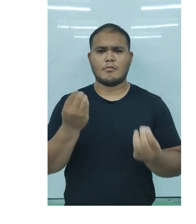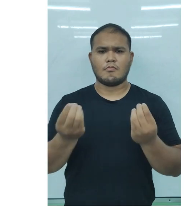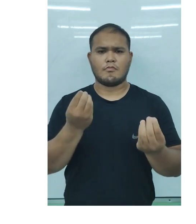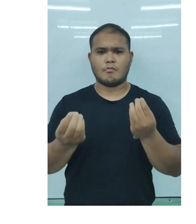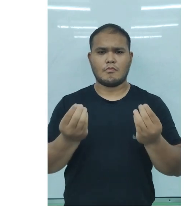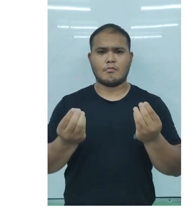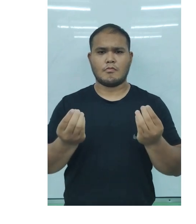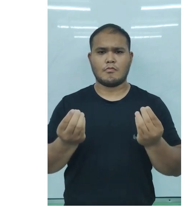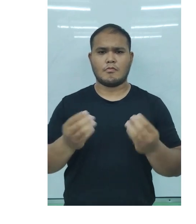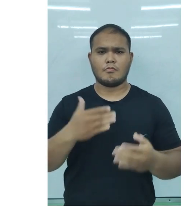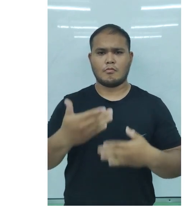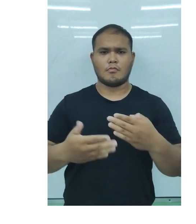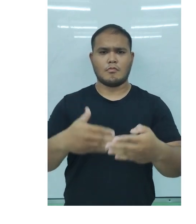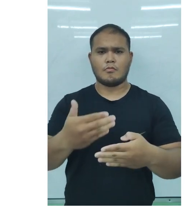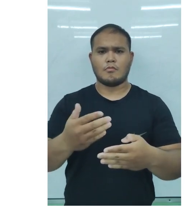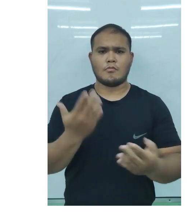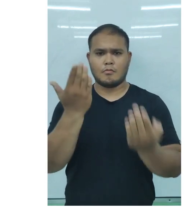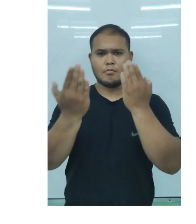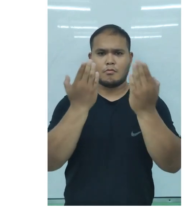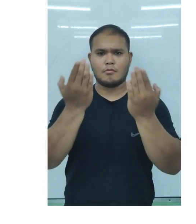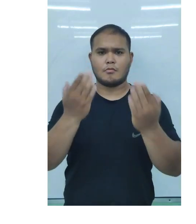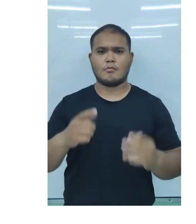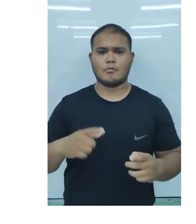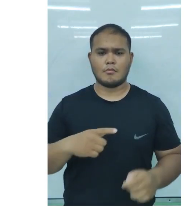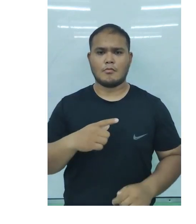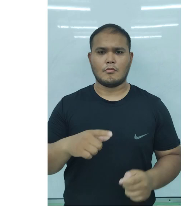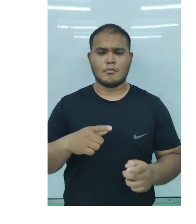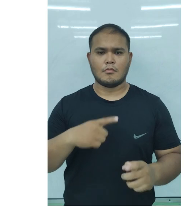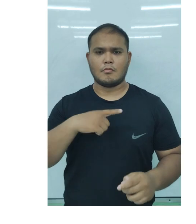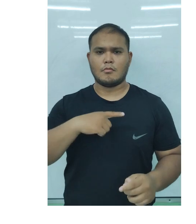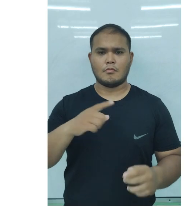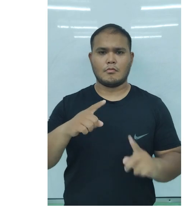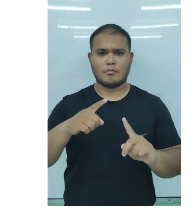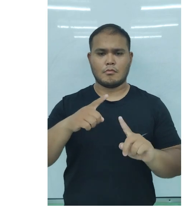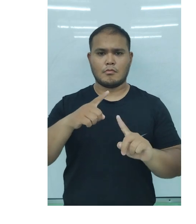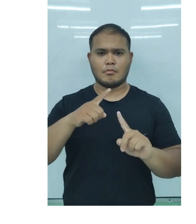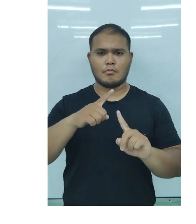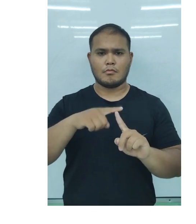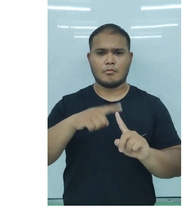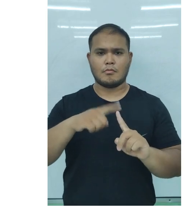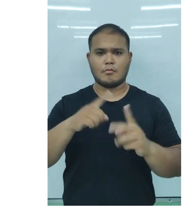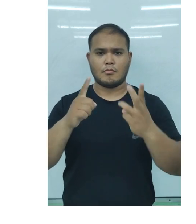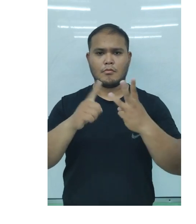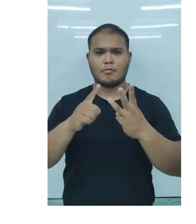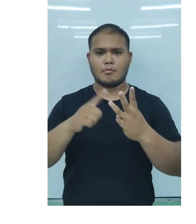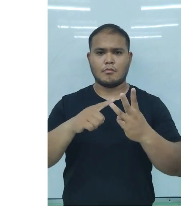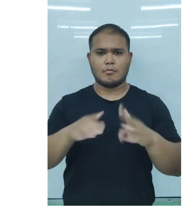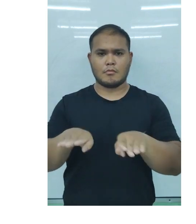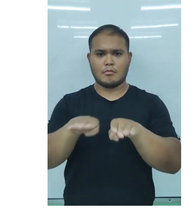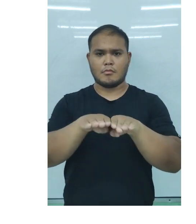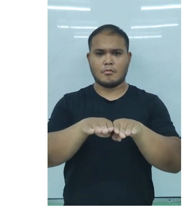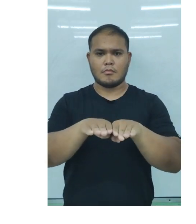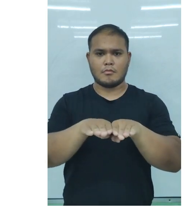comparativo? Existem três formas de comparativo, como nós já mencionamos: o de superioridade, o